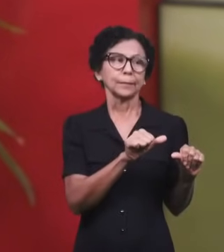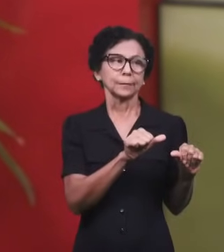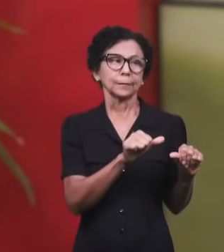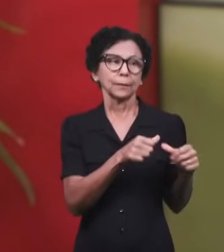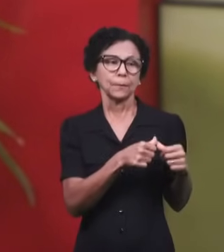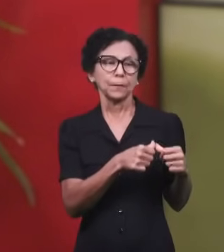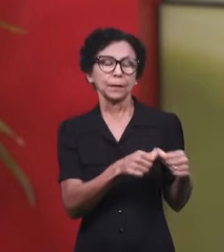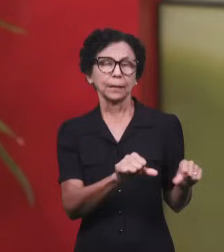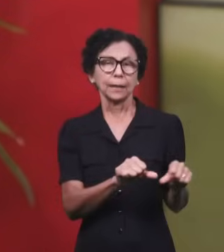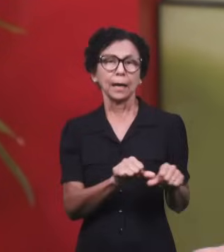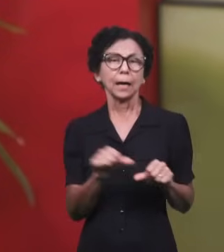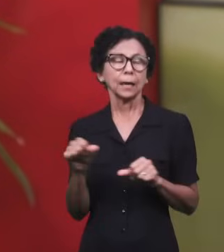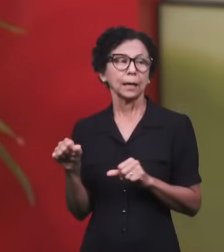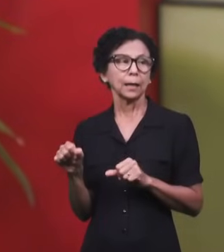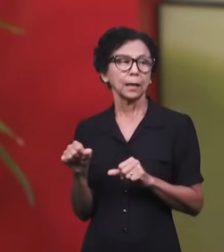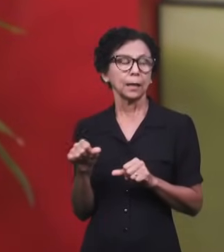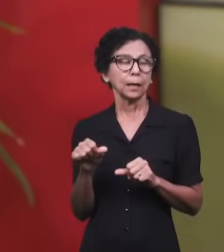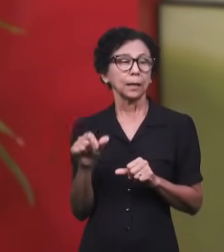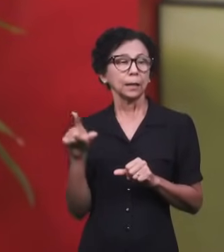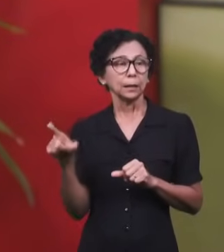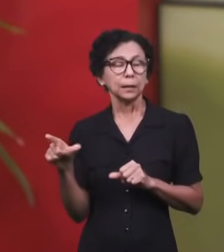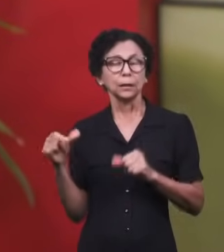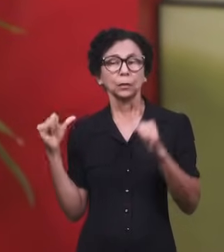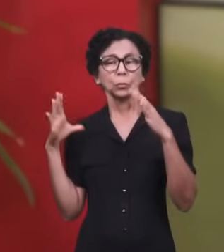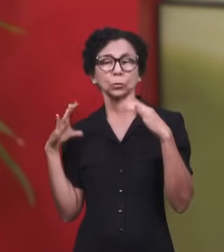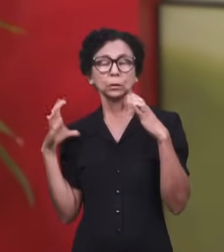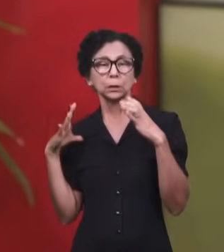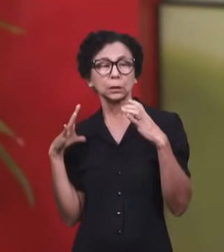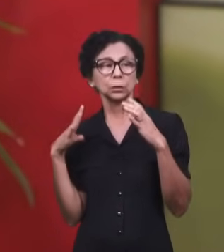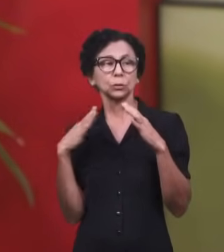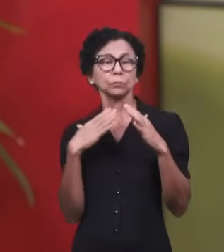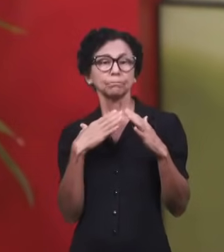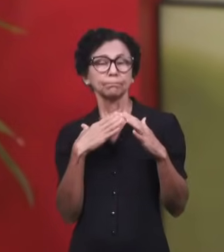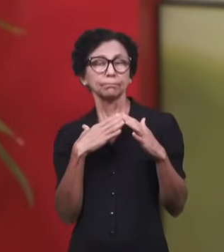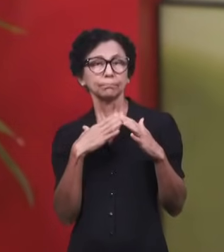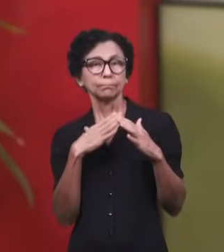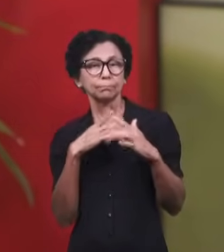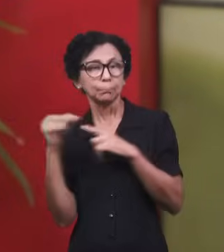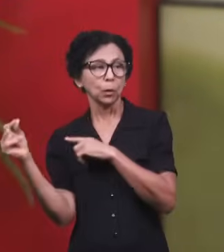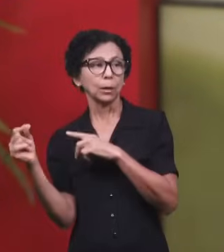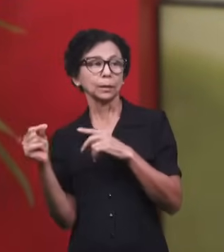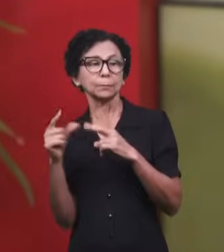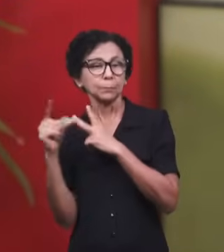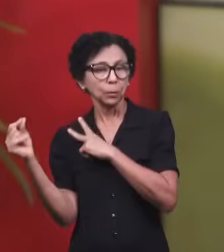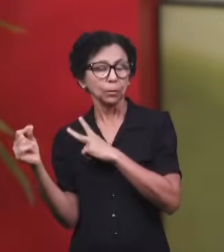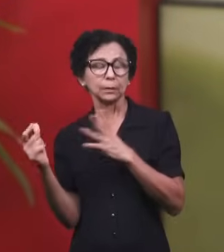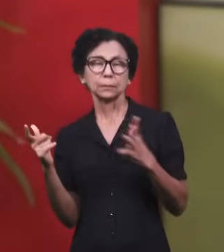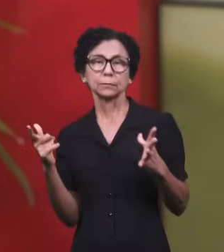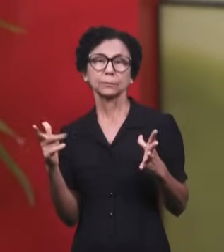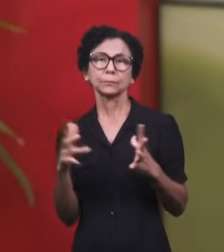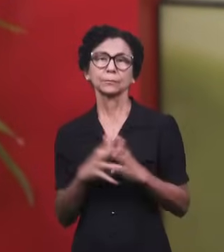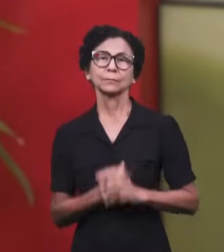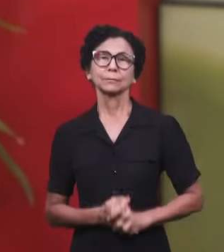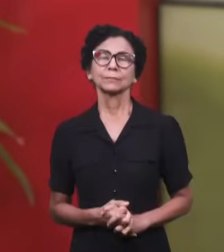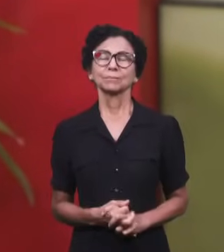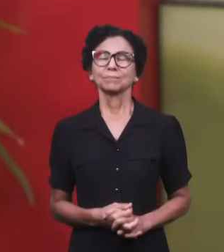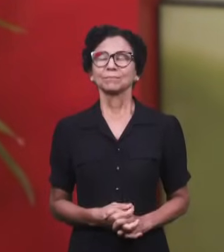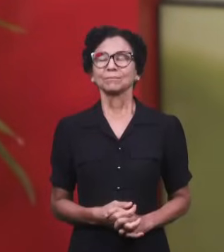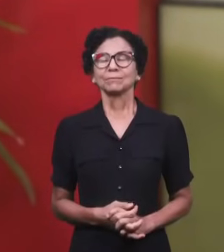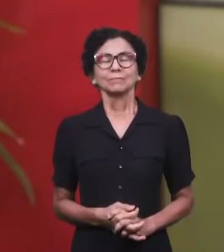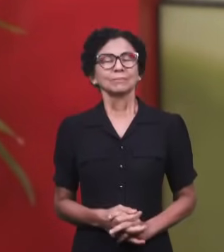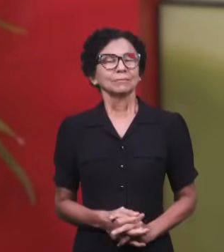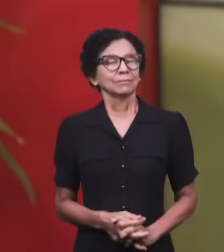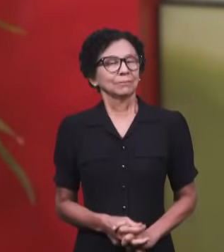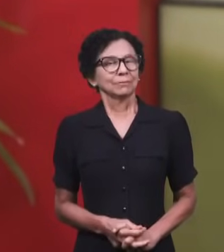uma pressão social, ideológica, mas a posição da igreja, a posição da família tem que ser essa.